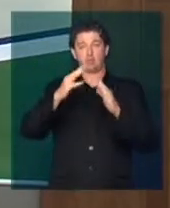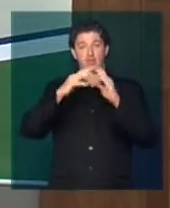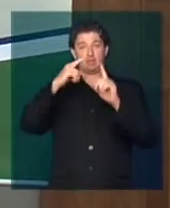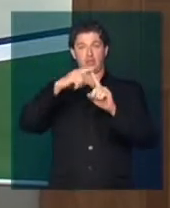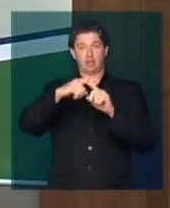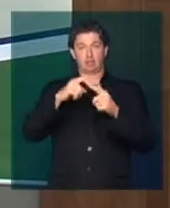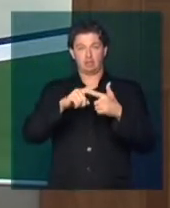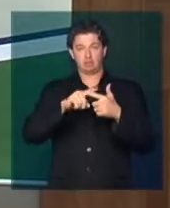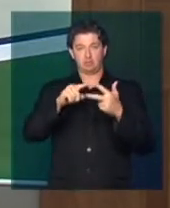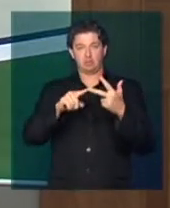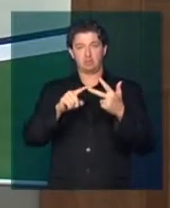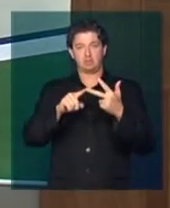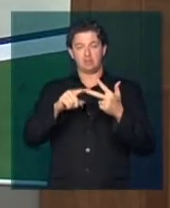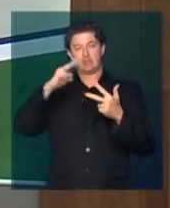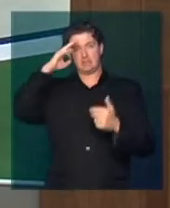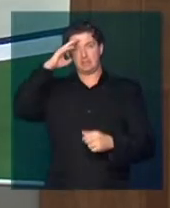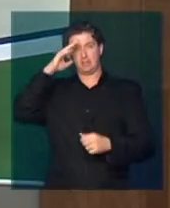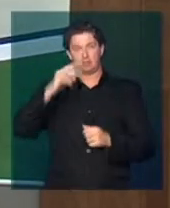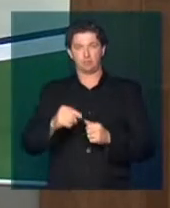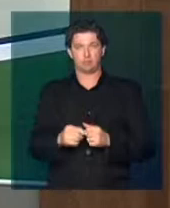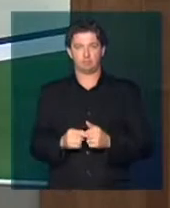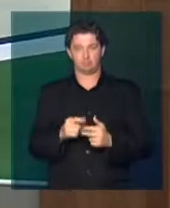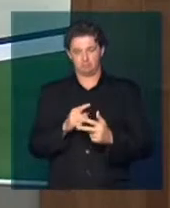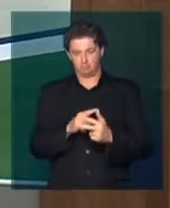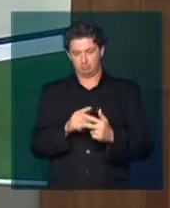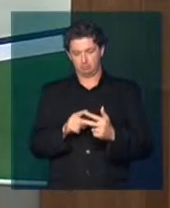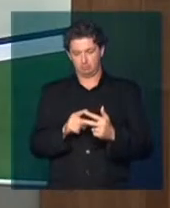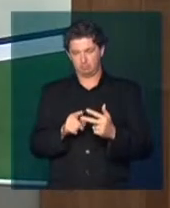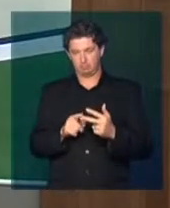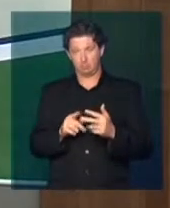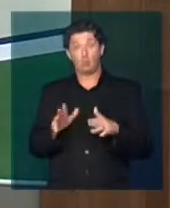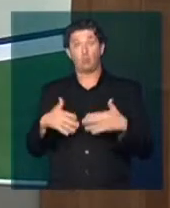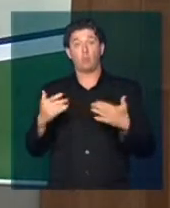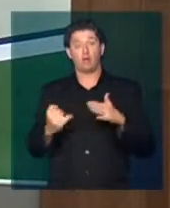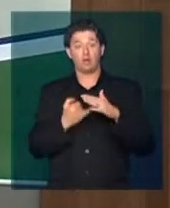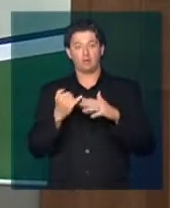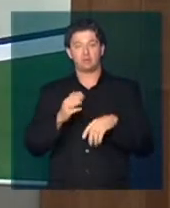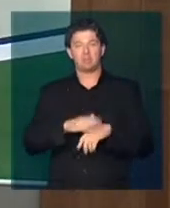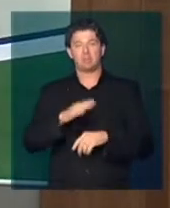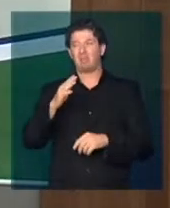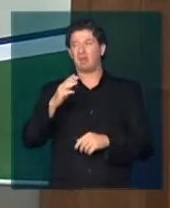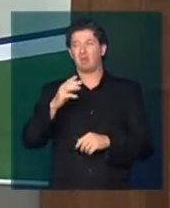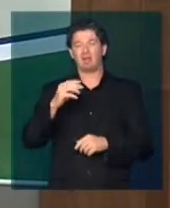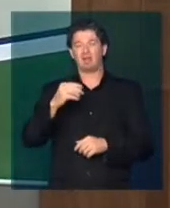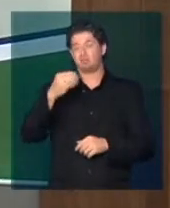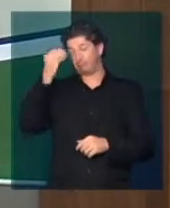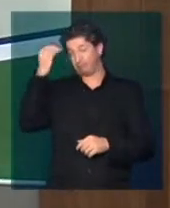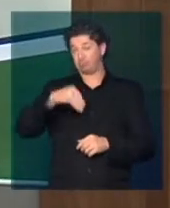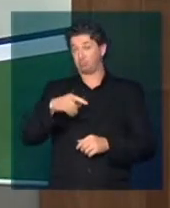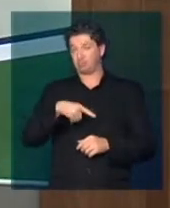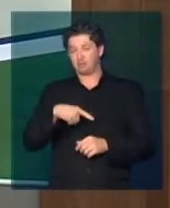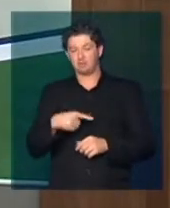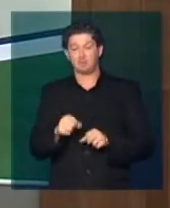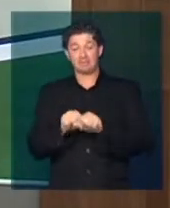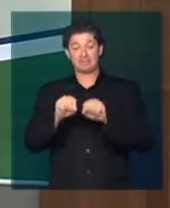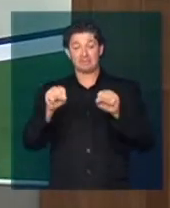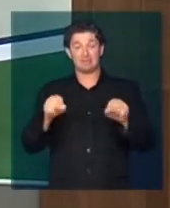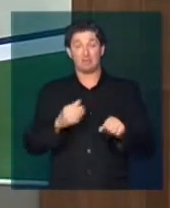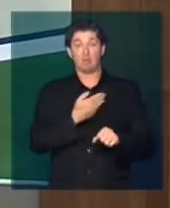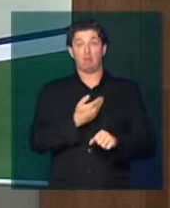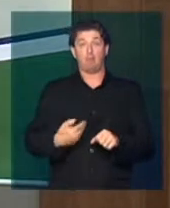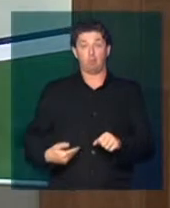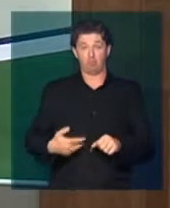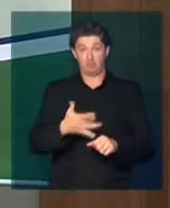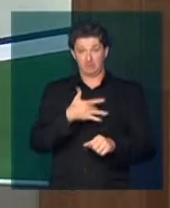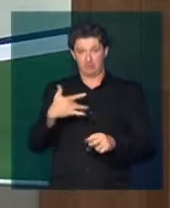terceiro, Forças Armadas. Quais as três instituições mais desacreditadas do Brasil? Sistema Público de